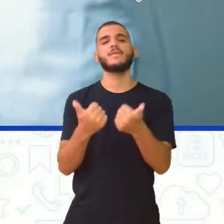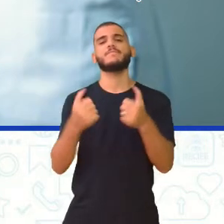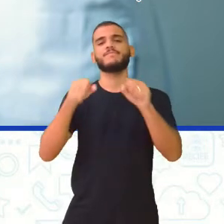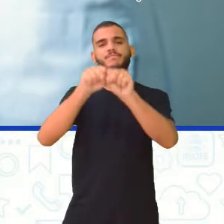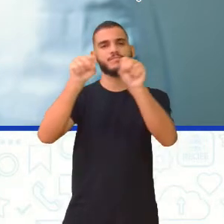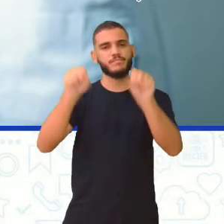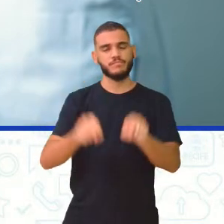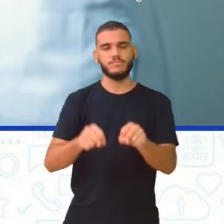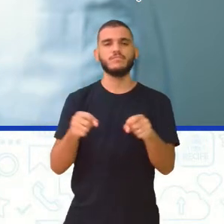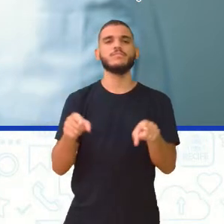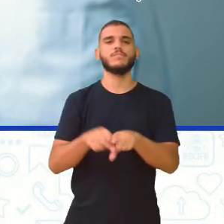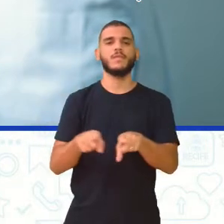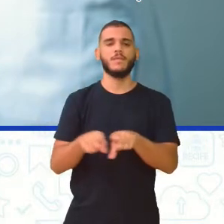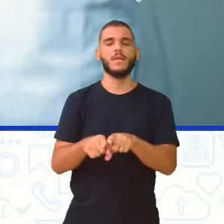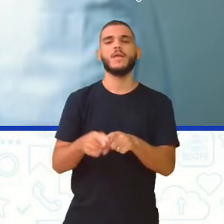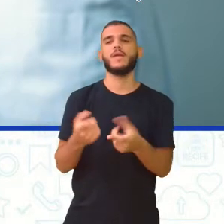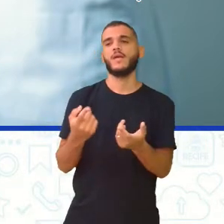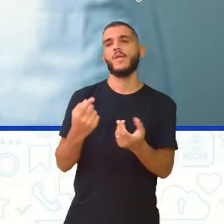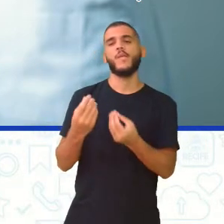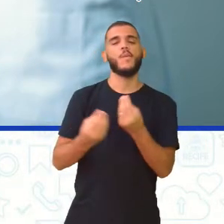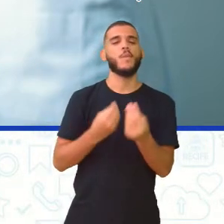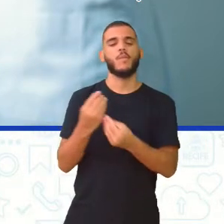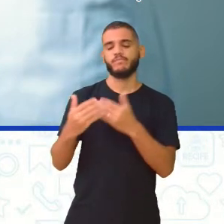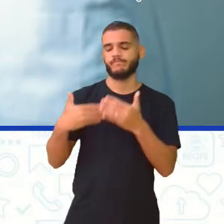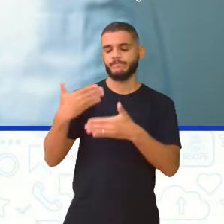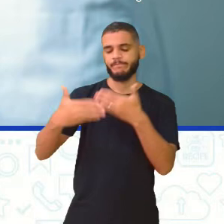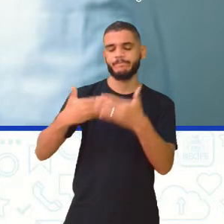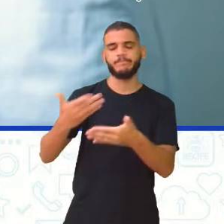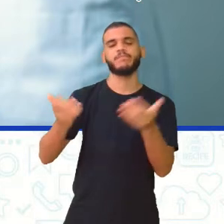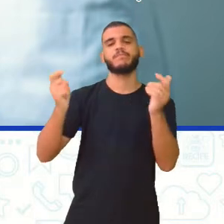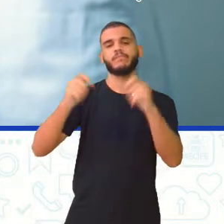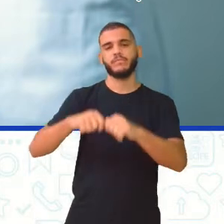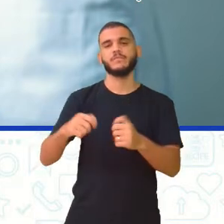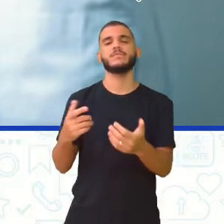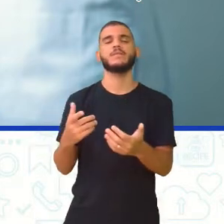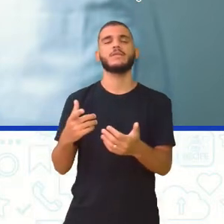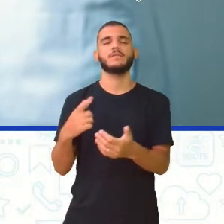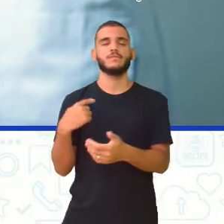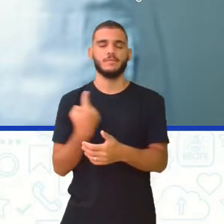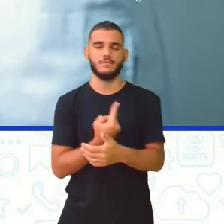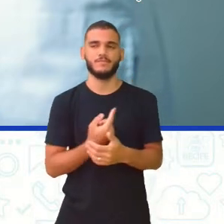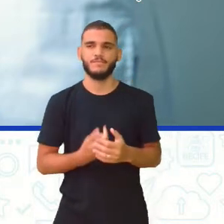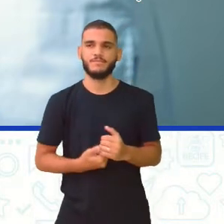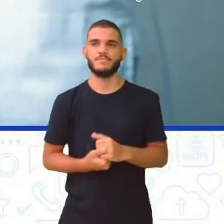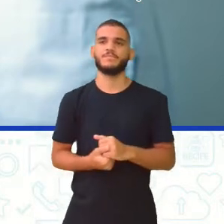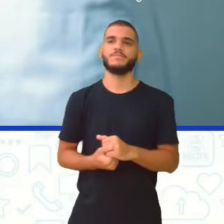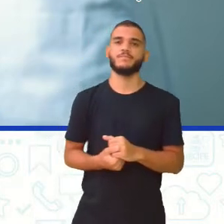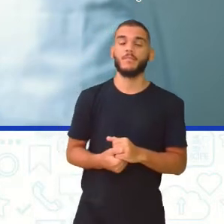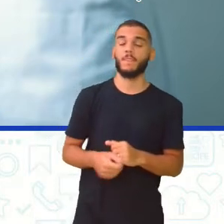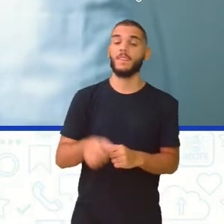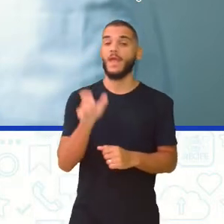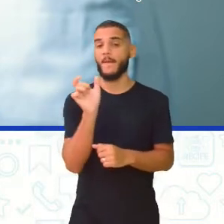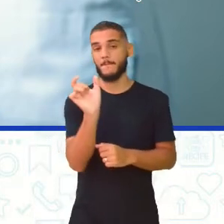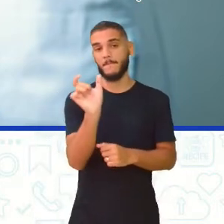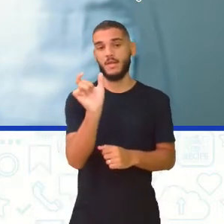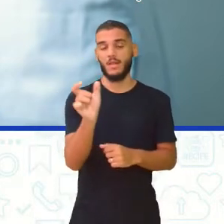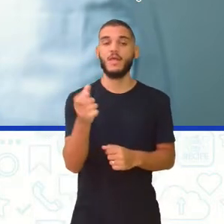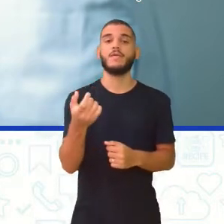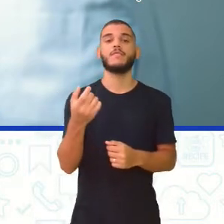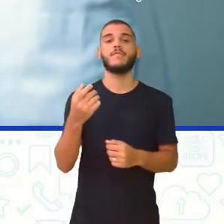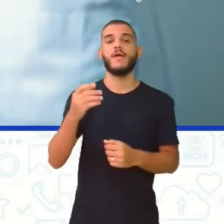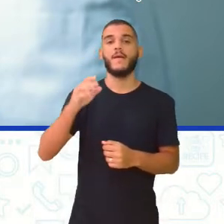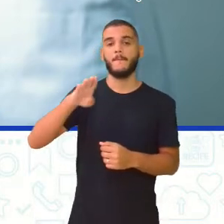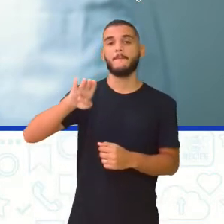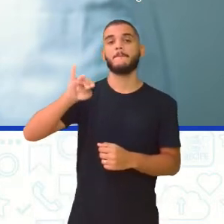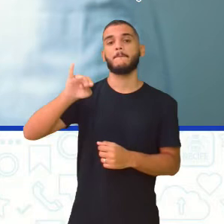sistema, ou seja, que esse tipo de desenvolvimento pode chegar até nós. Então, vejam aí, a palavra biotecnologia tem